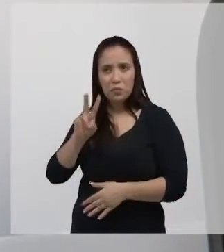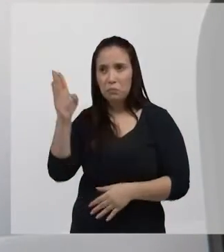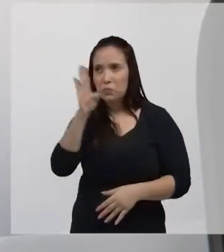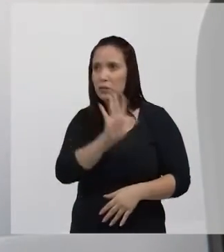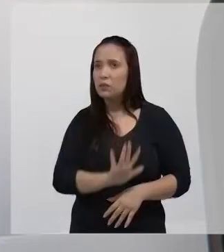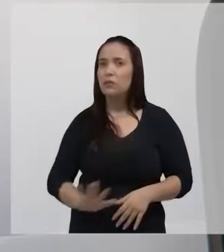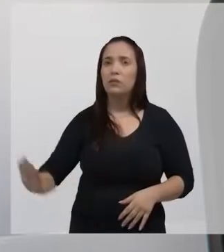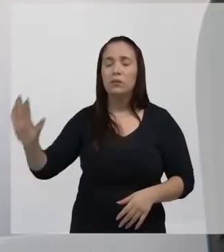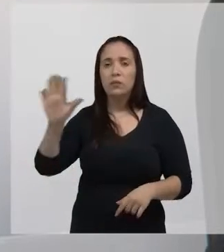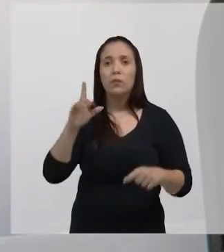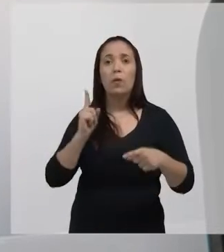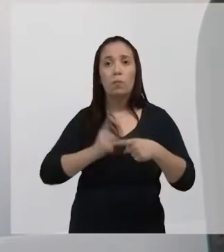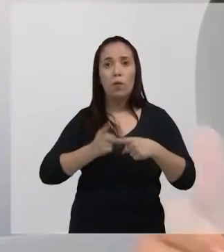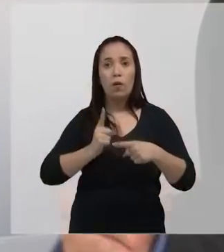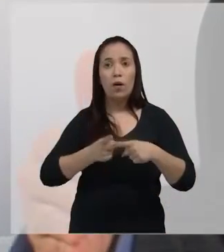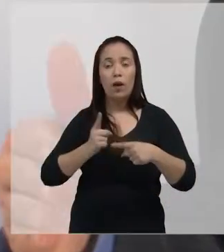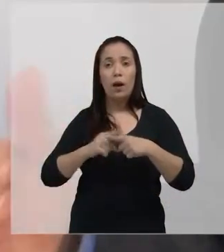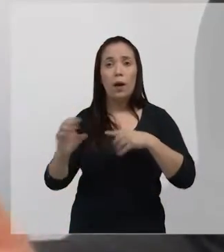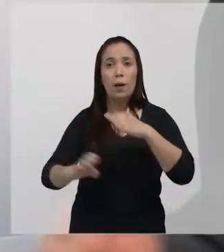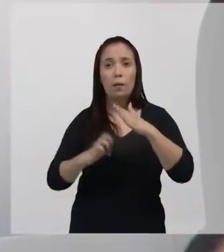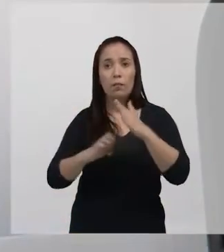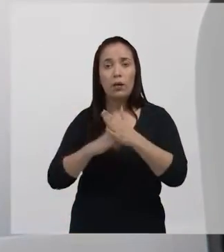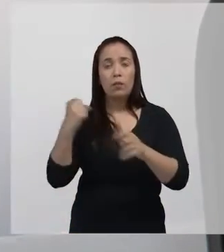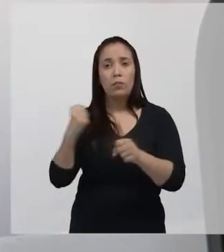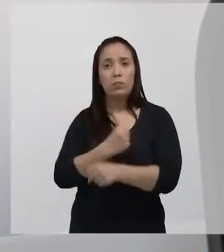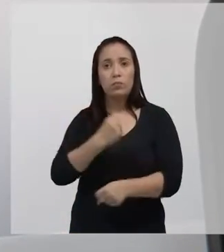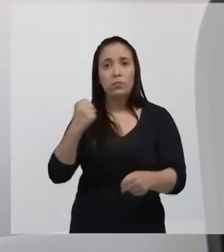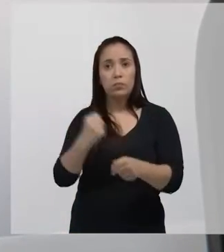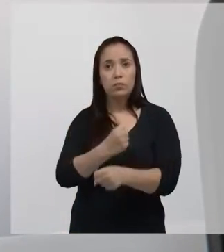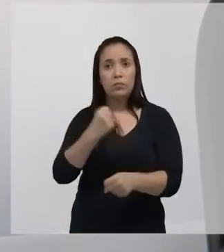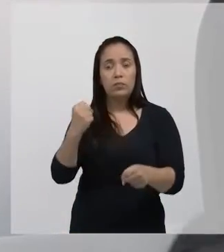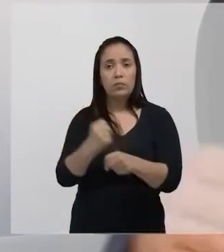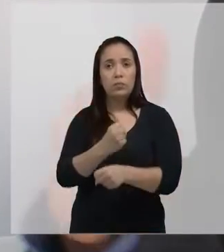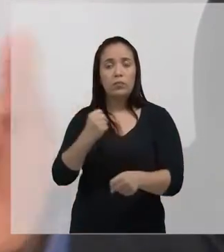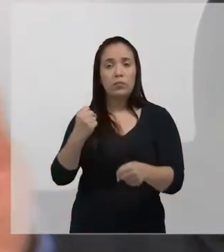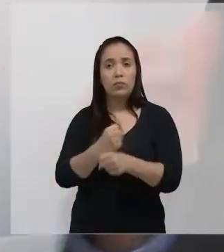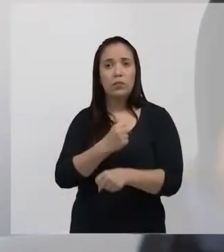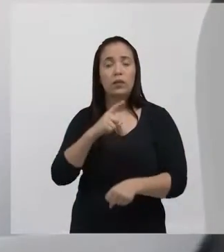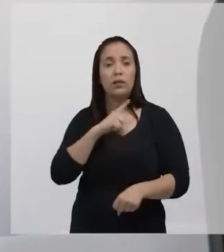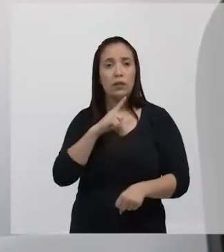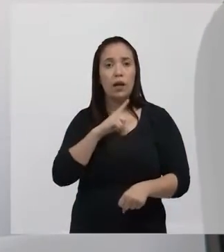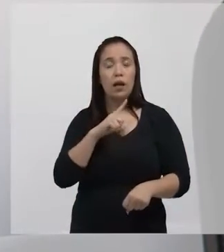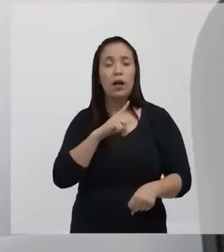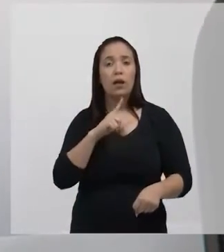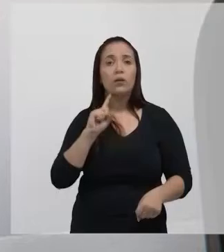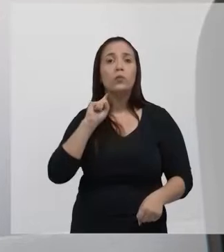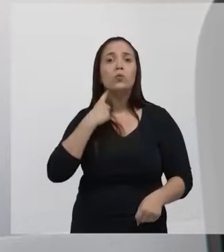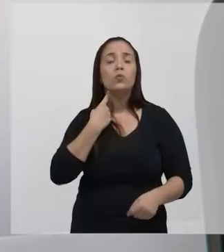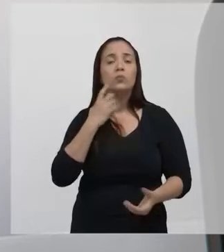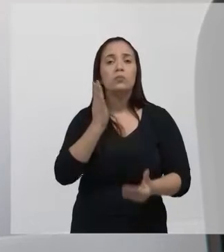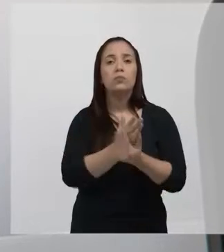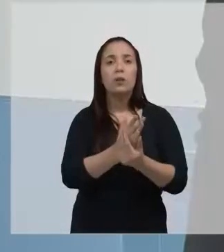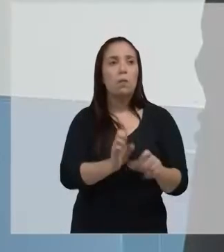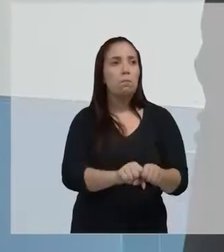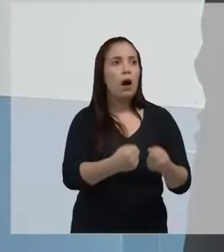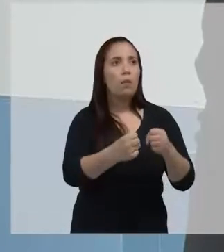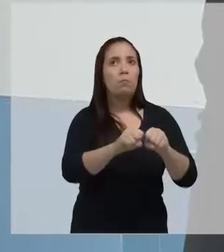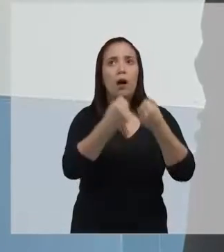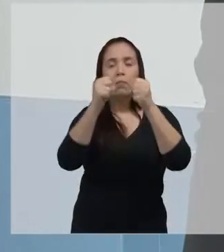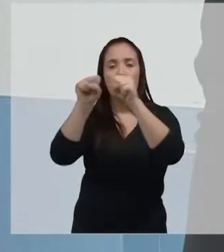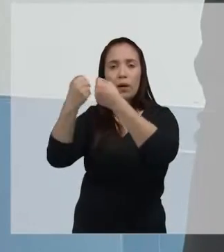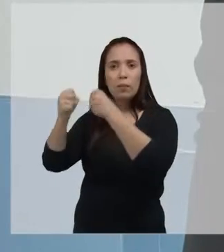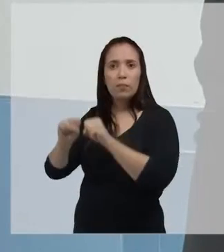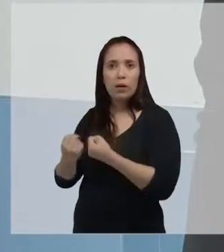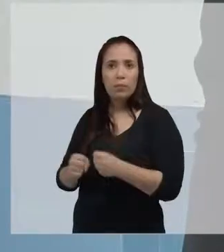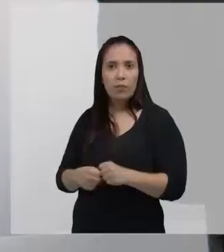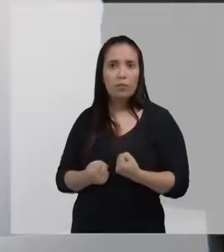nada menos não, do que as grandes construtoras brasileiras estão todas arroladas nos processos. Não, e o país parou, cara. Porque